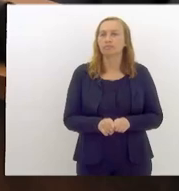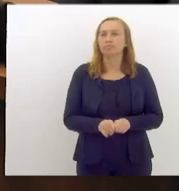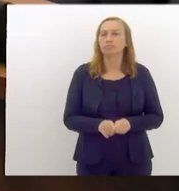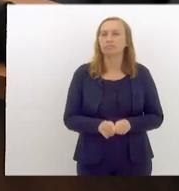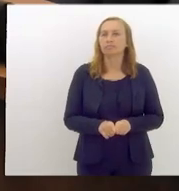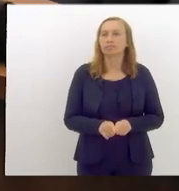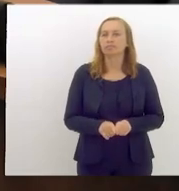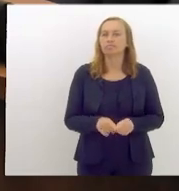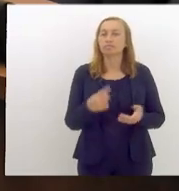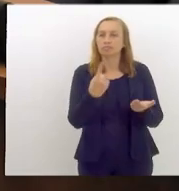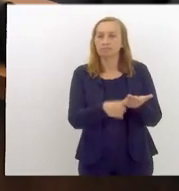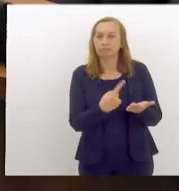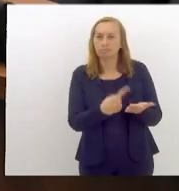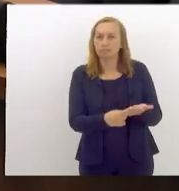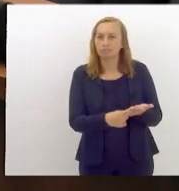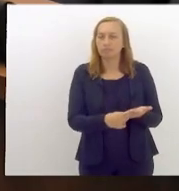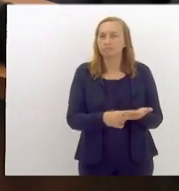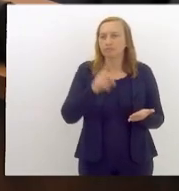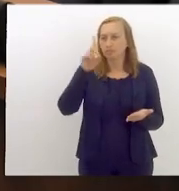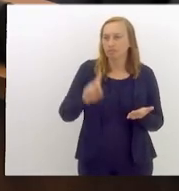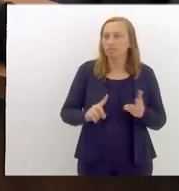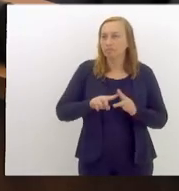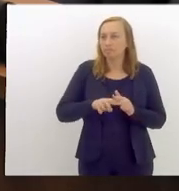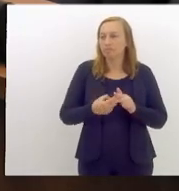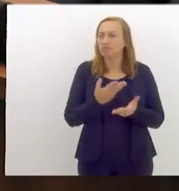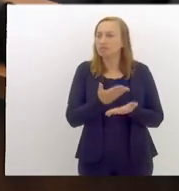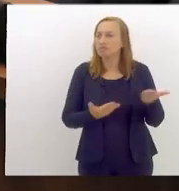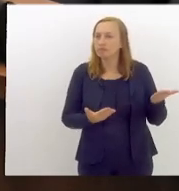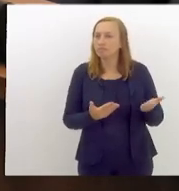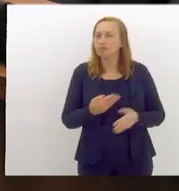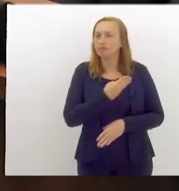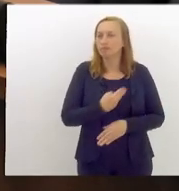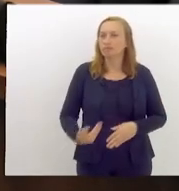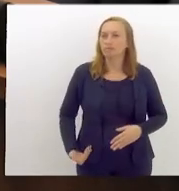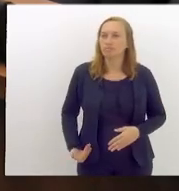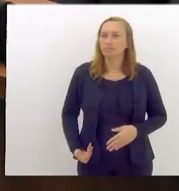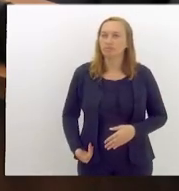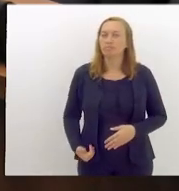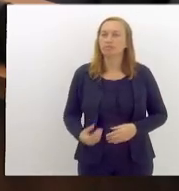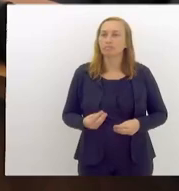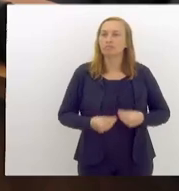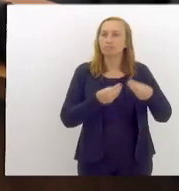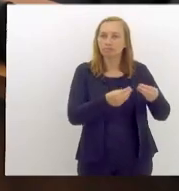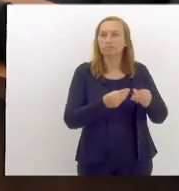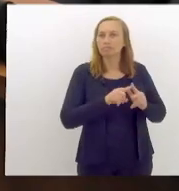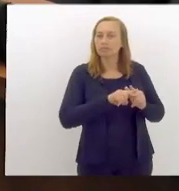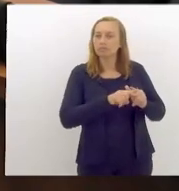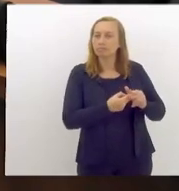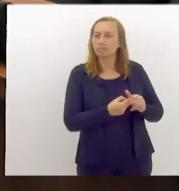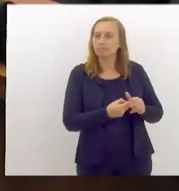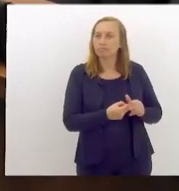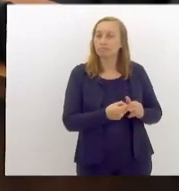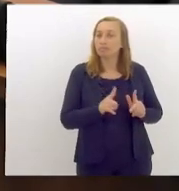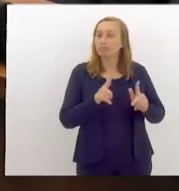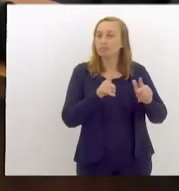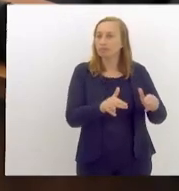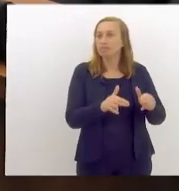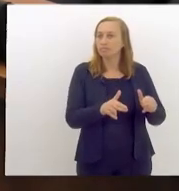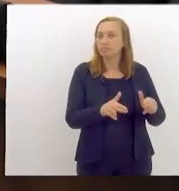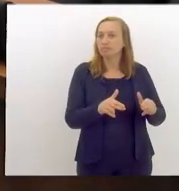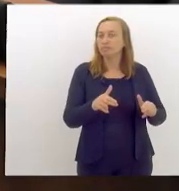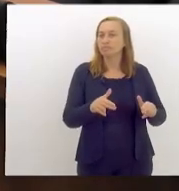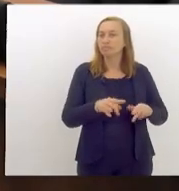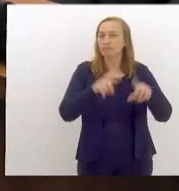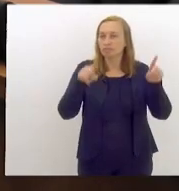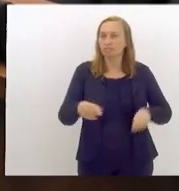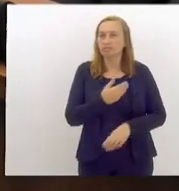nesse acordo a composição de perdas do governador dando para ele um reajuste similar ao